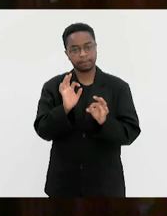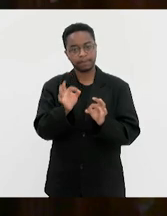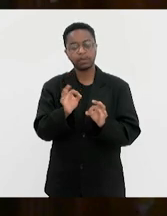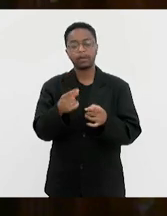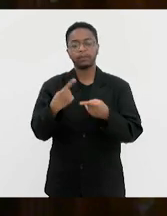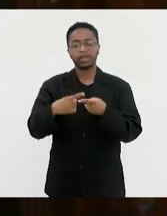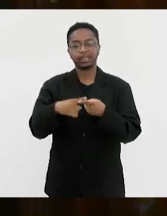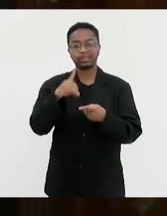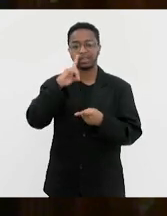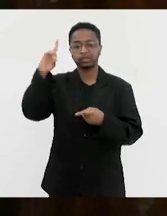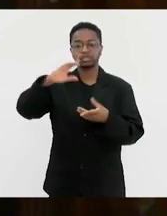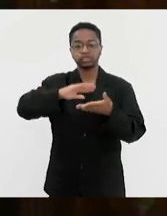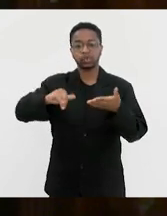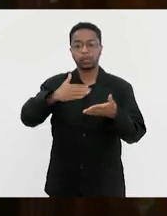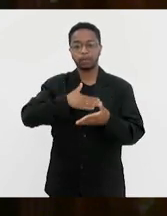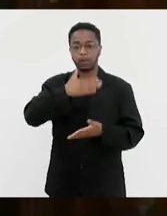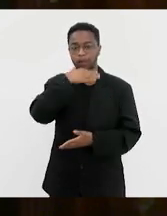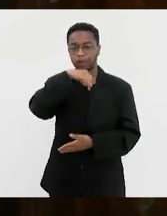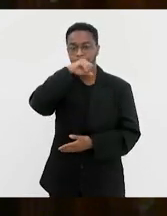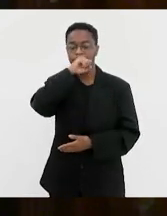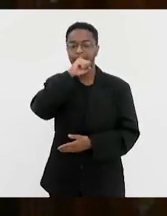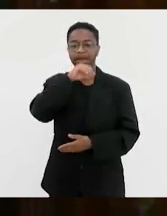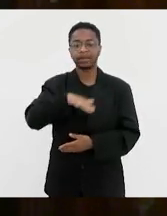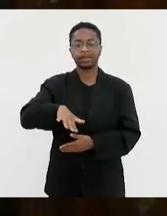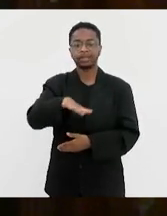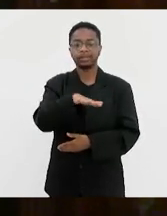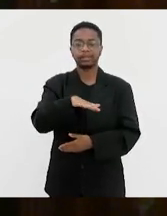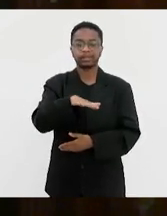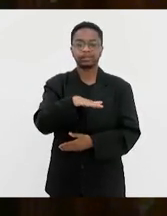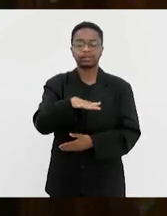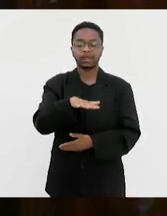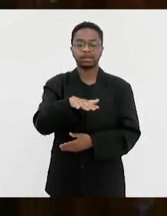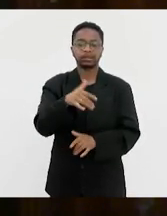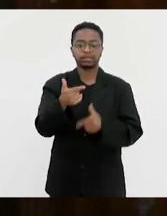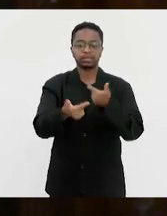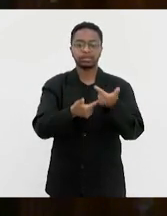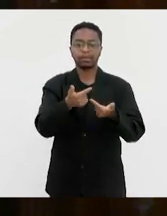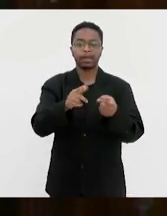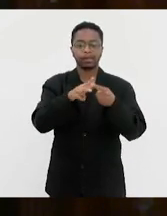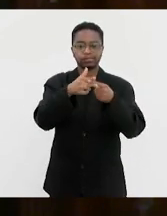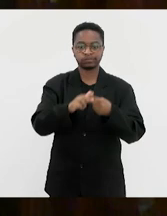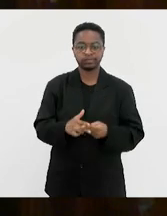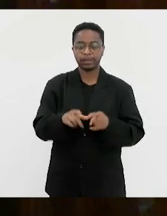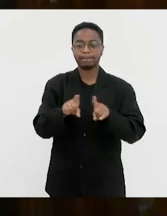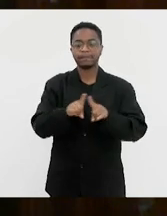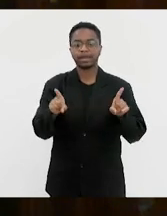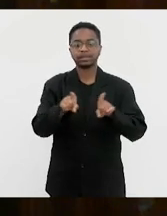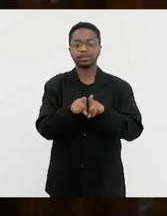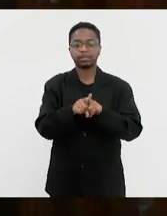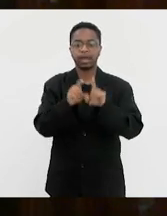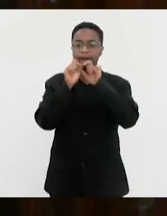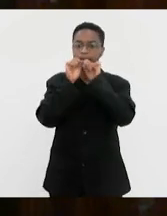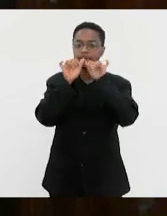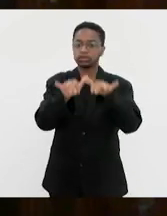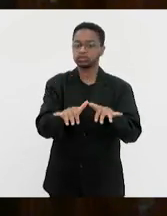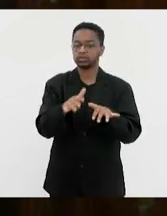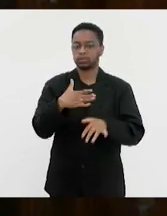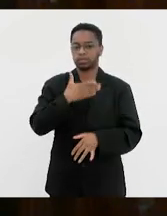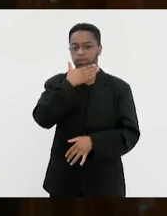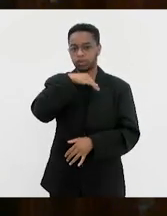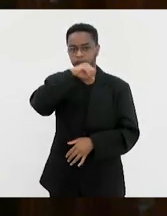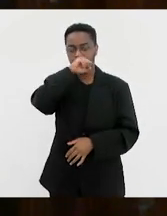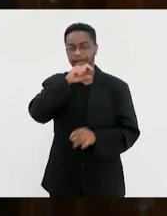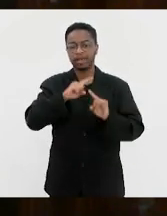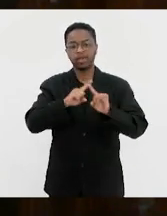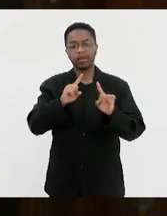tirou meu pai das graxas, mas deu a ele muitas bênçãos e muitas graças. Eu acho que ela nem